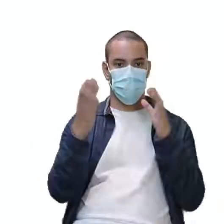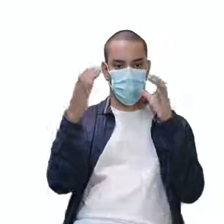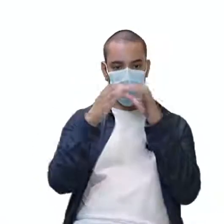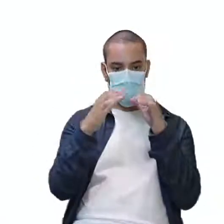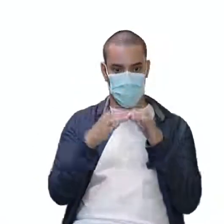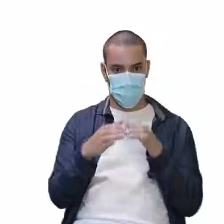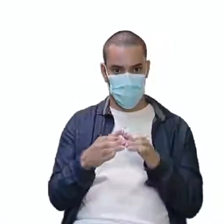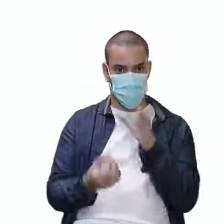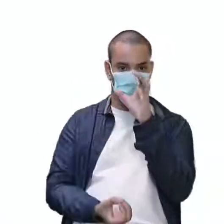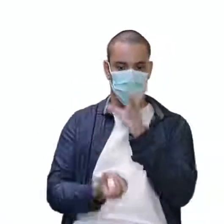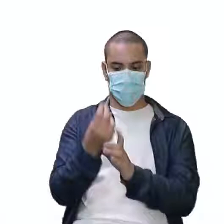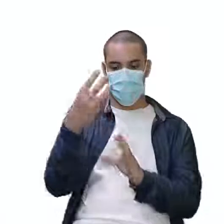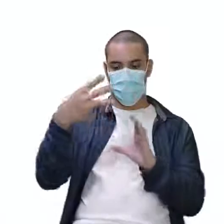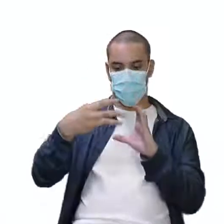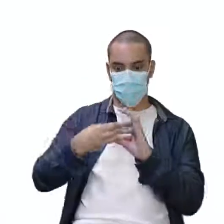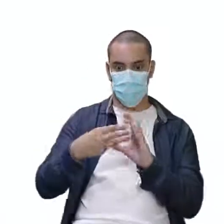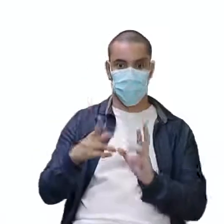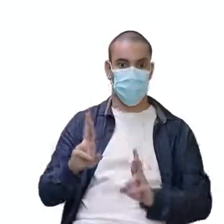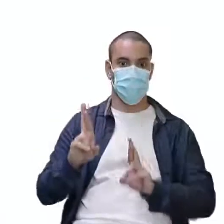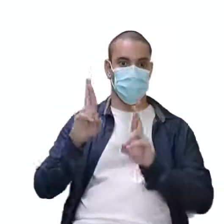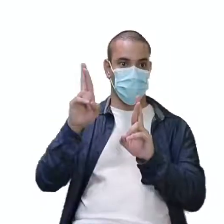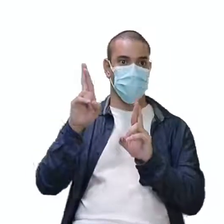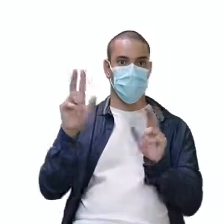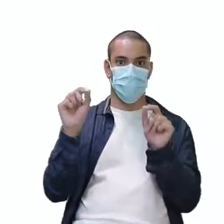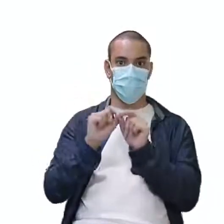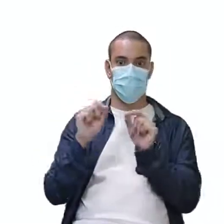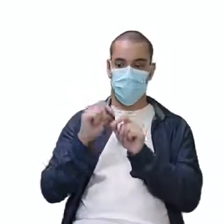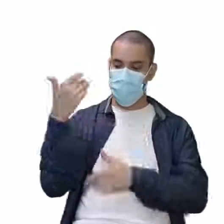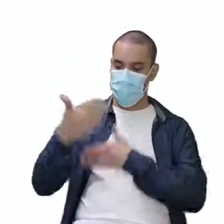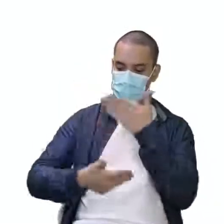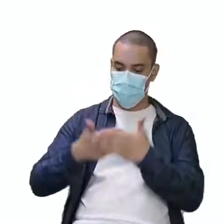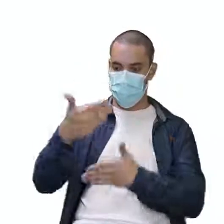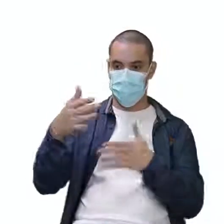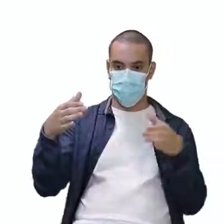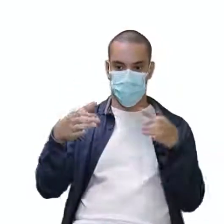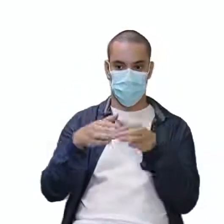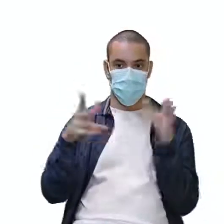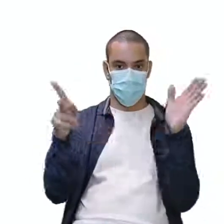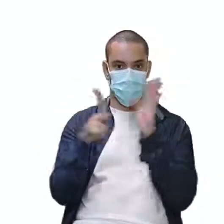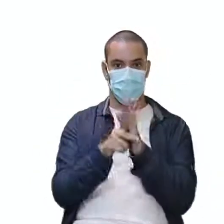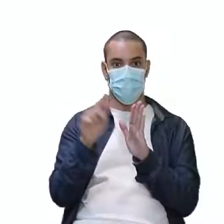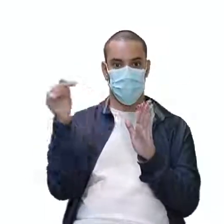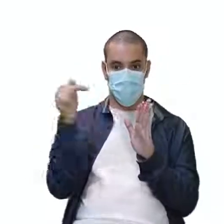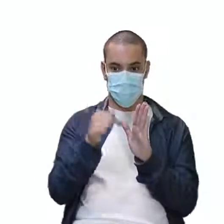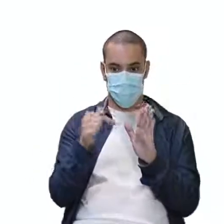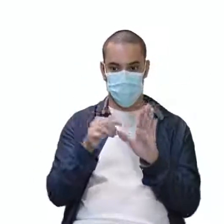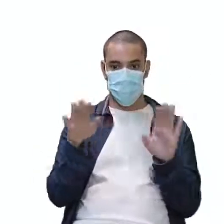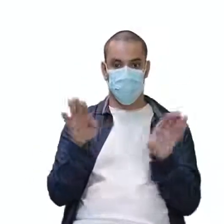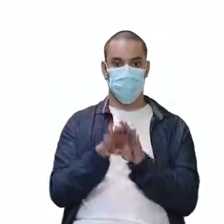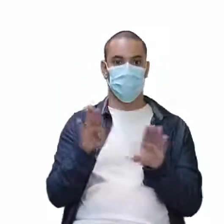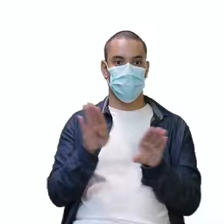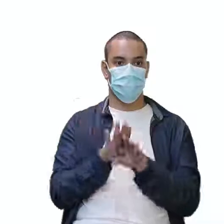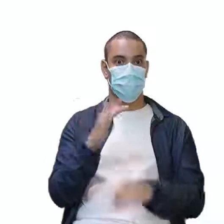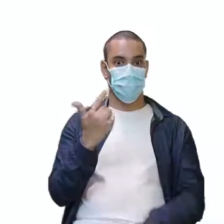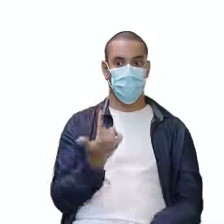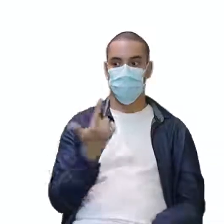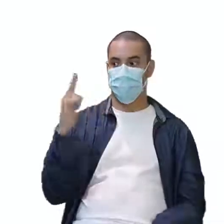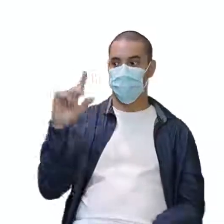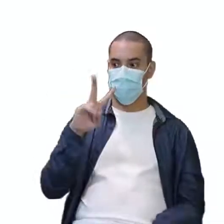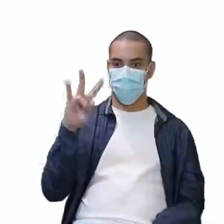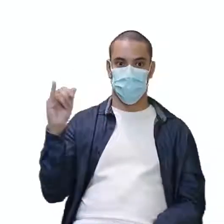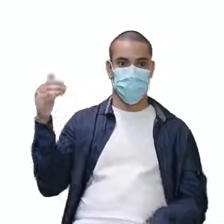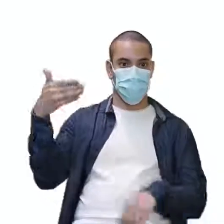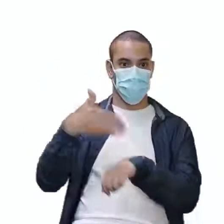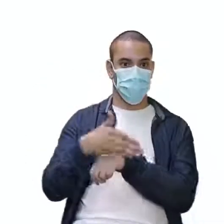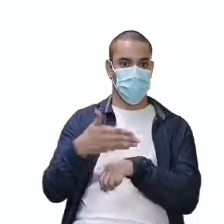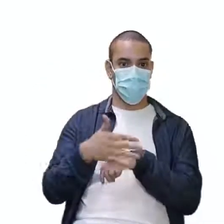produzir células responsáveis para a reprodução desse grupo e outros vão estar participando